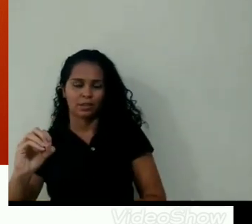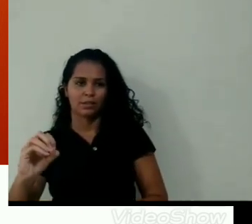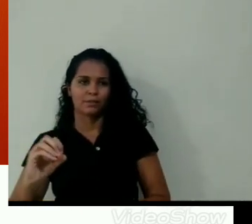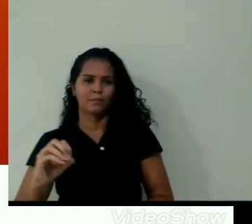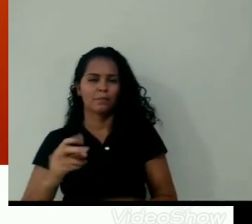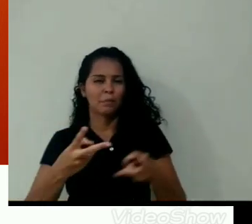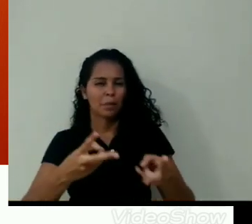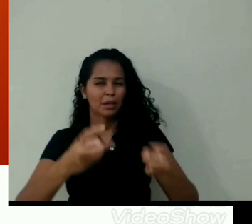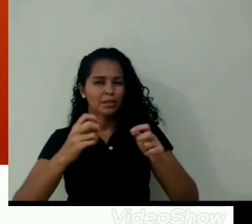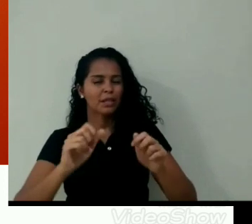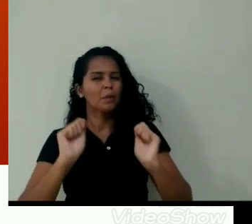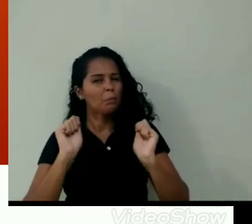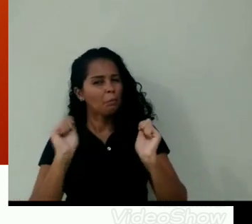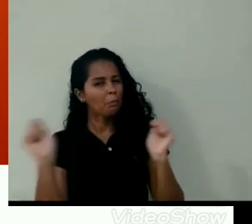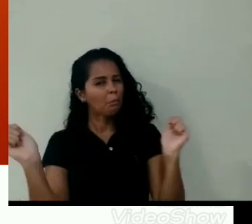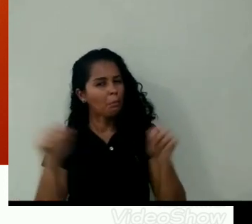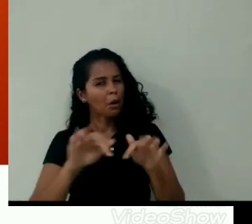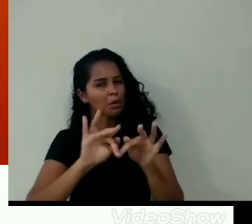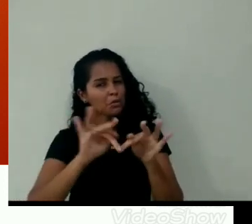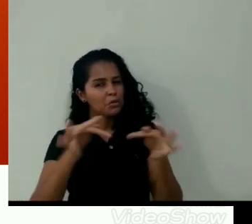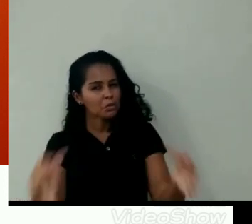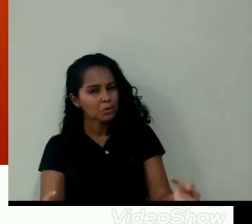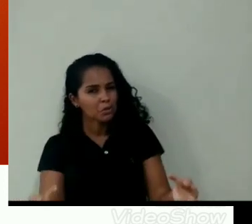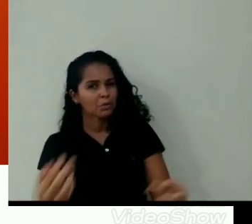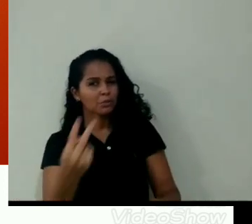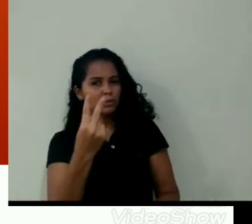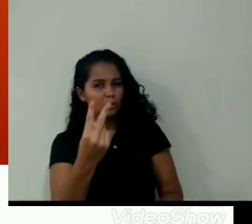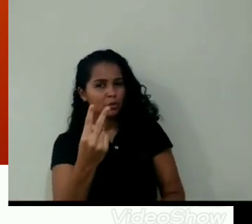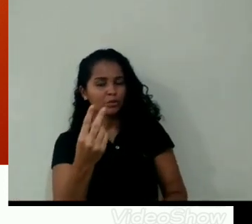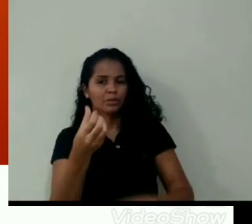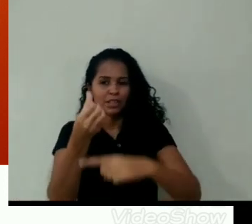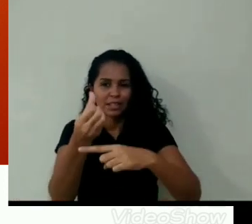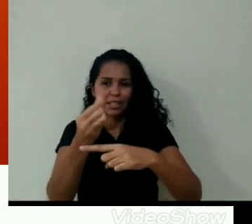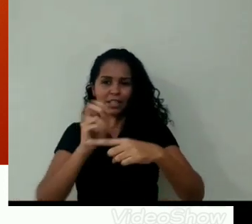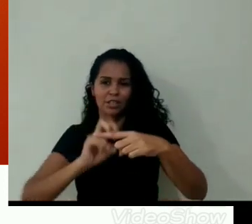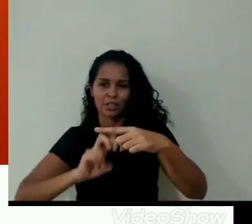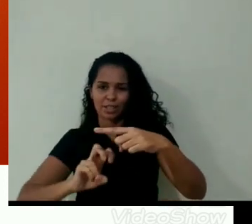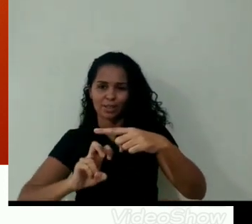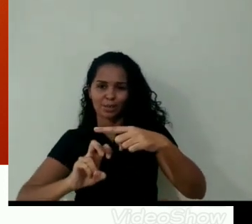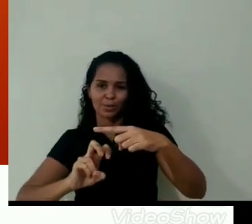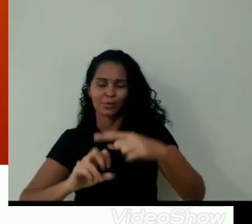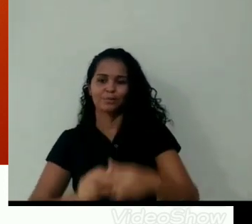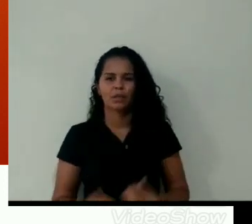frações? Imagine que você queira calcular 2/3 ao quadrado.